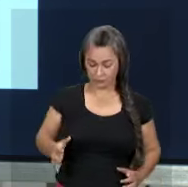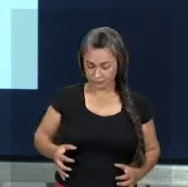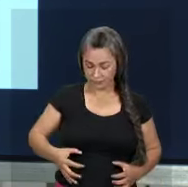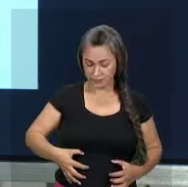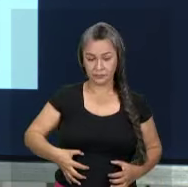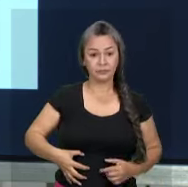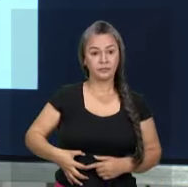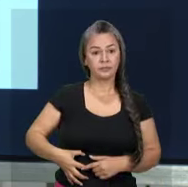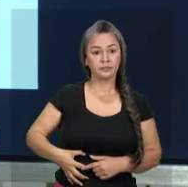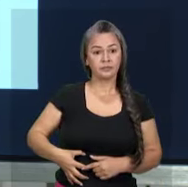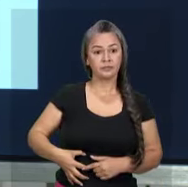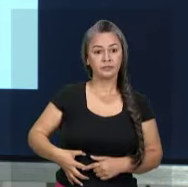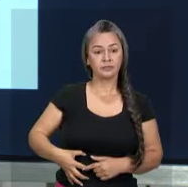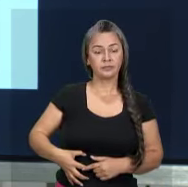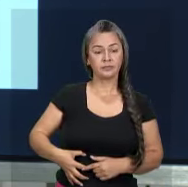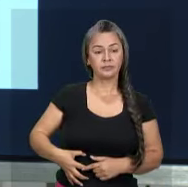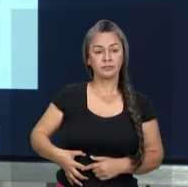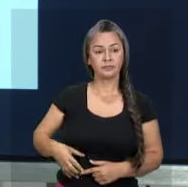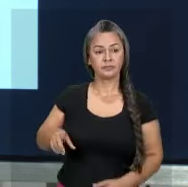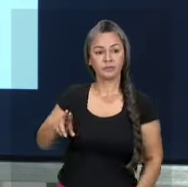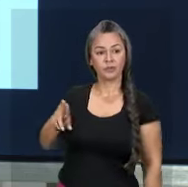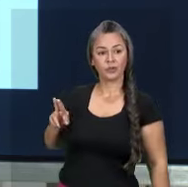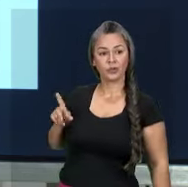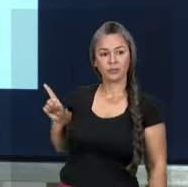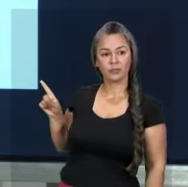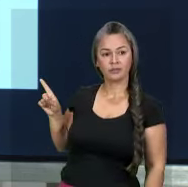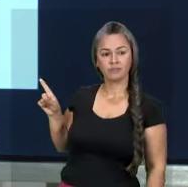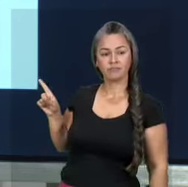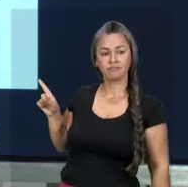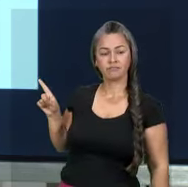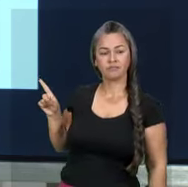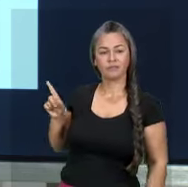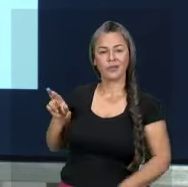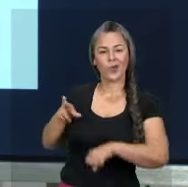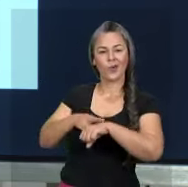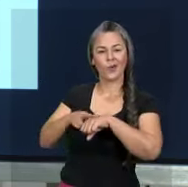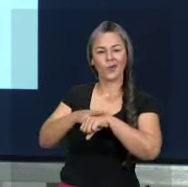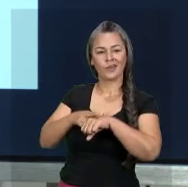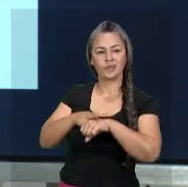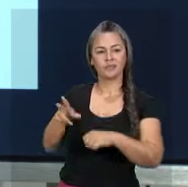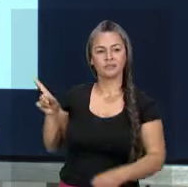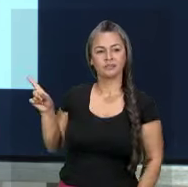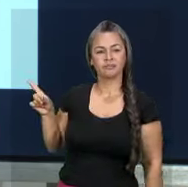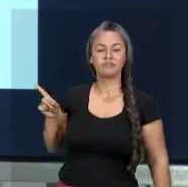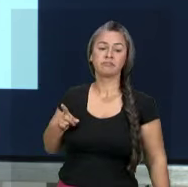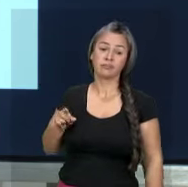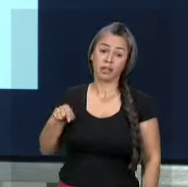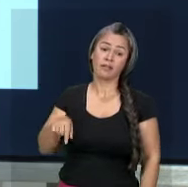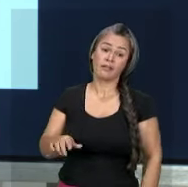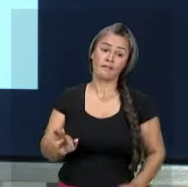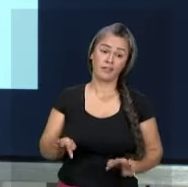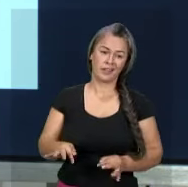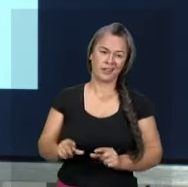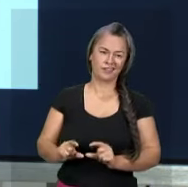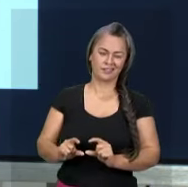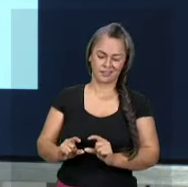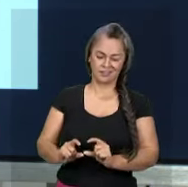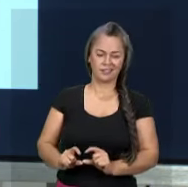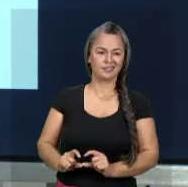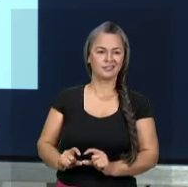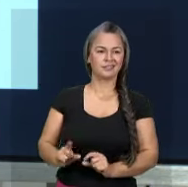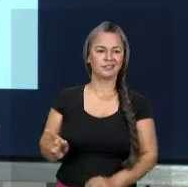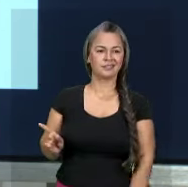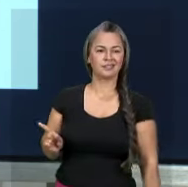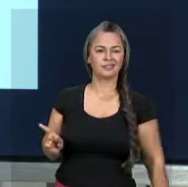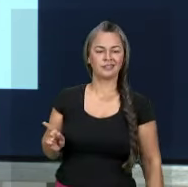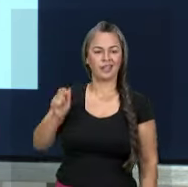são chamadas vértebras lombares. E as últimas são chamadas sacro